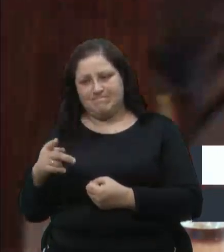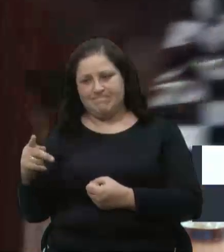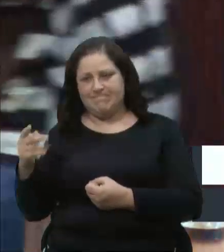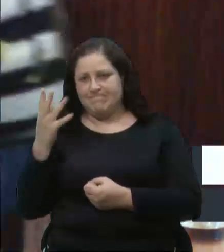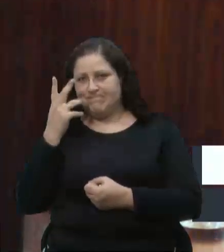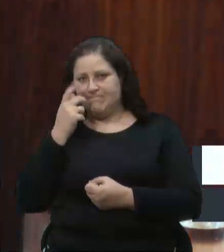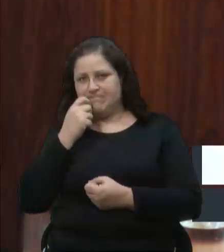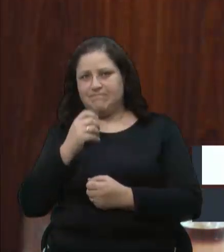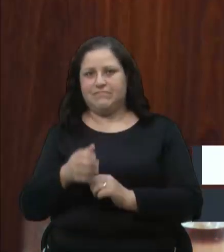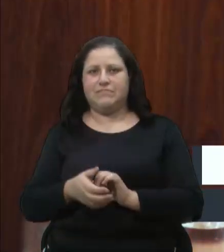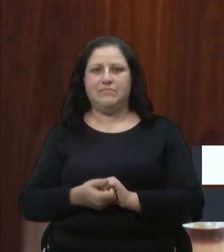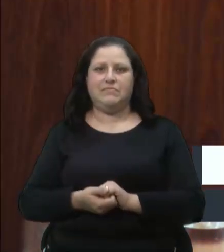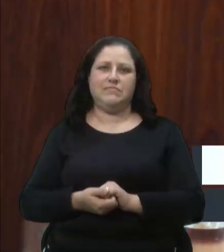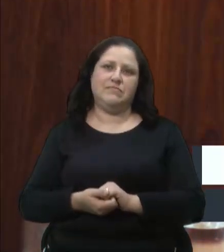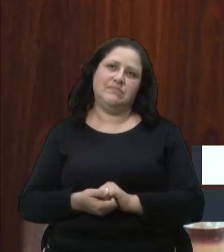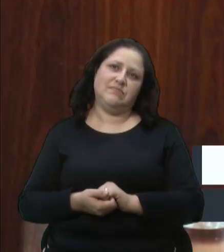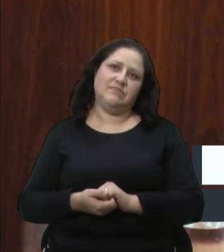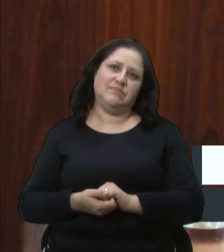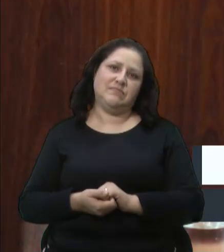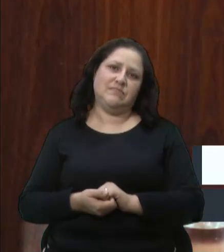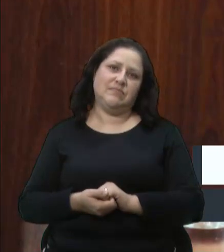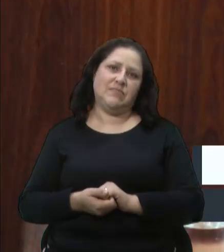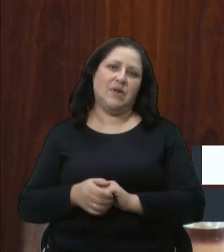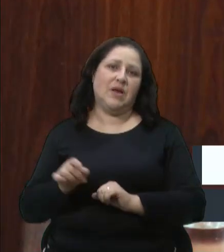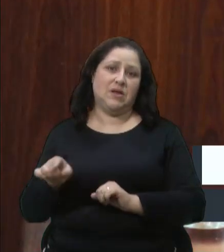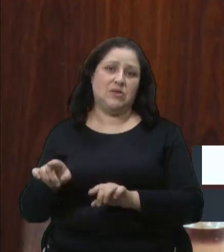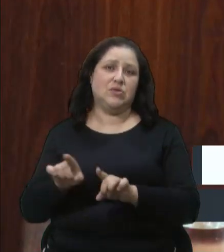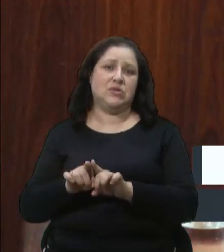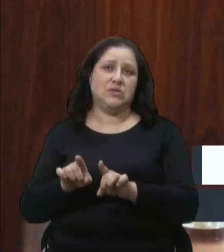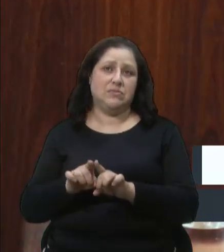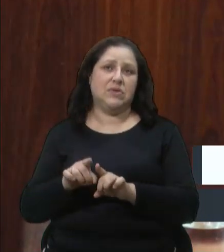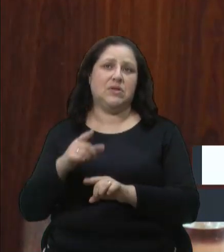crianças, né? E como isso também está